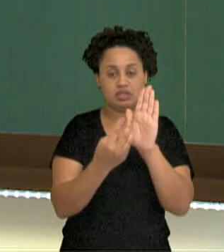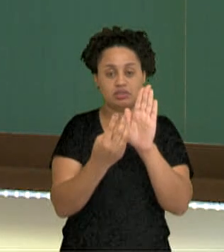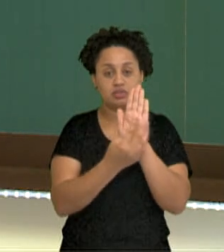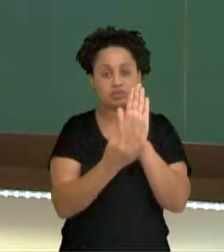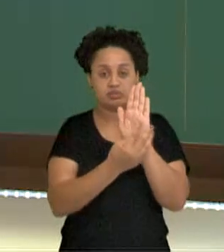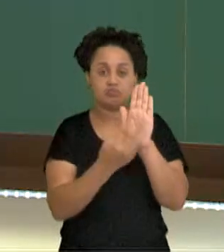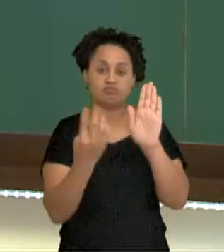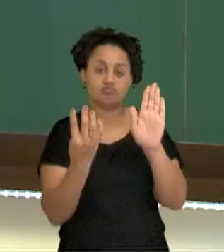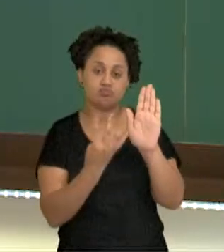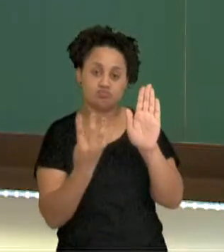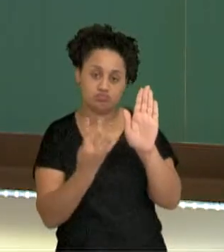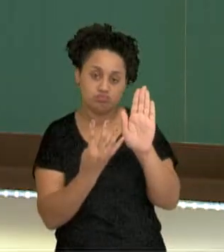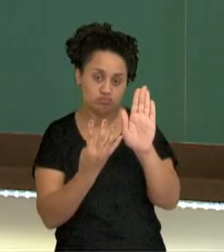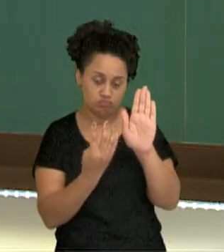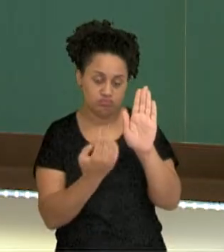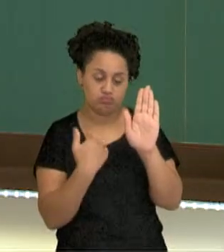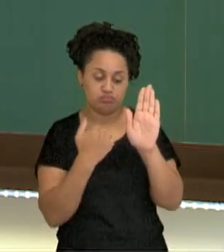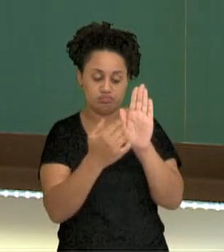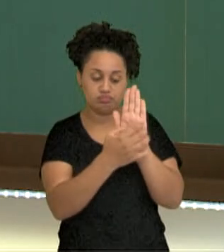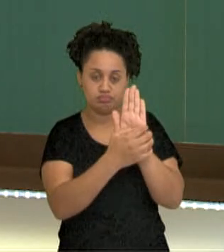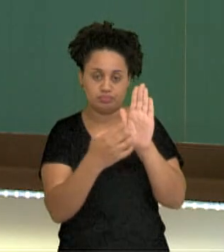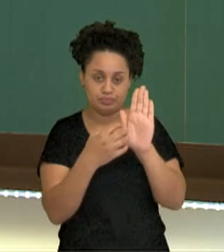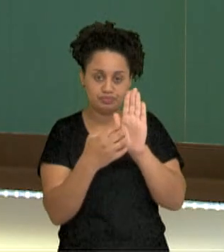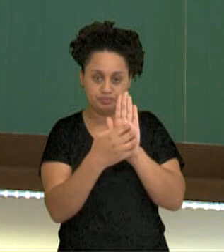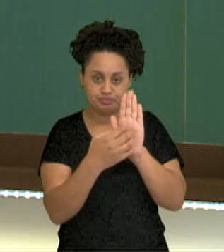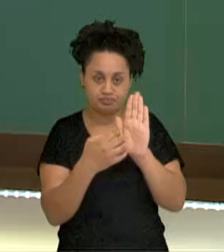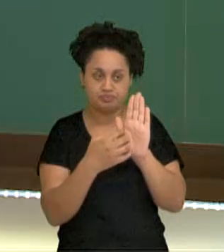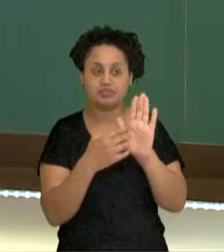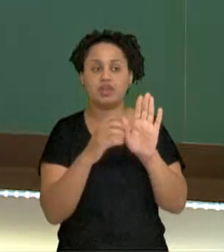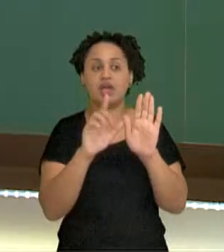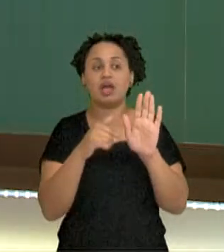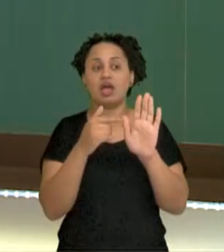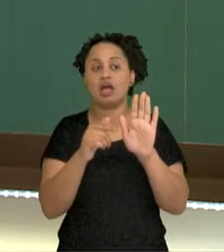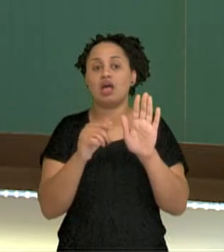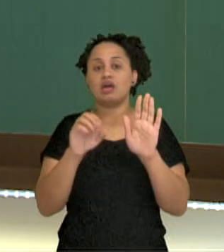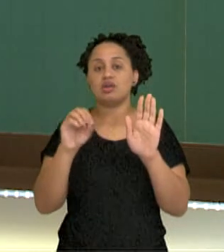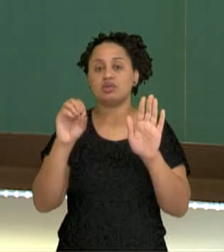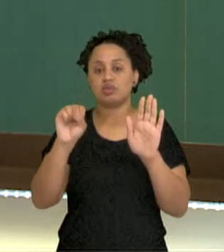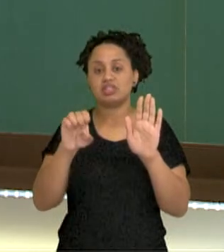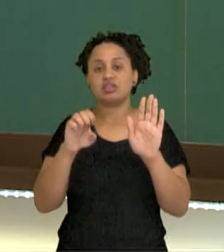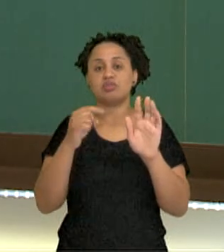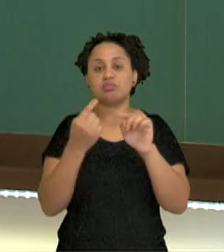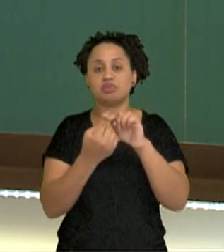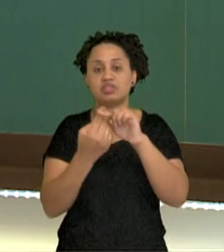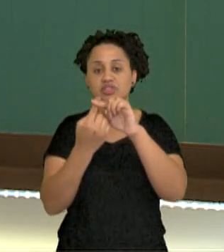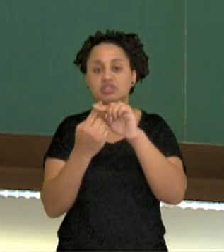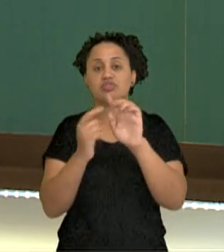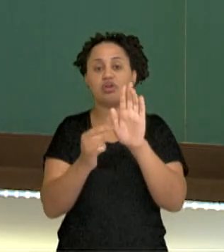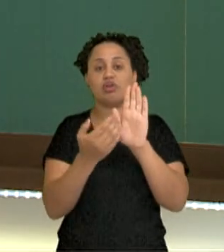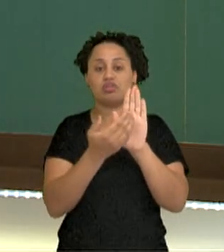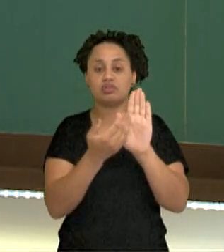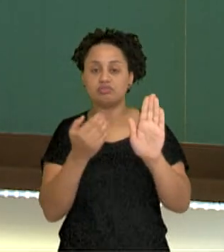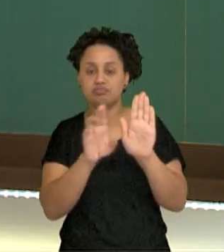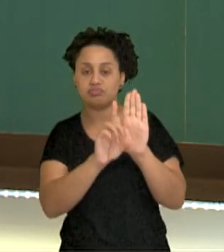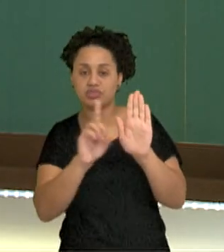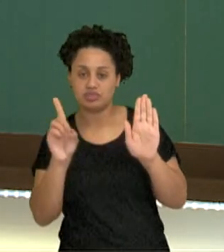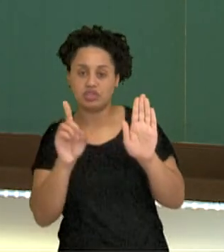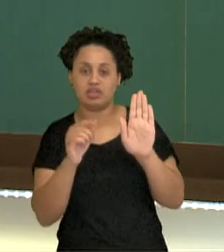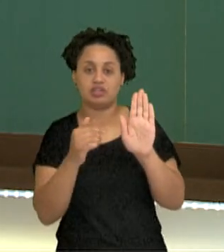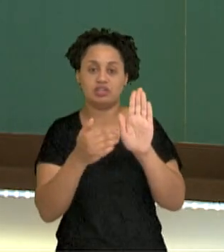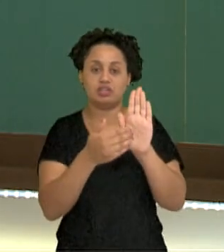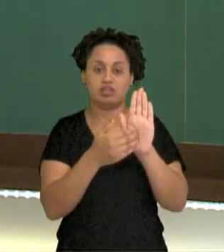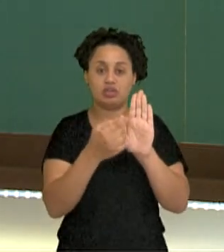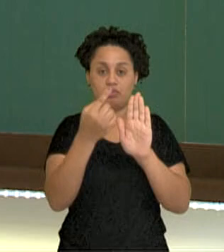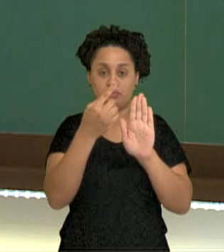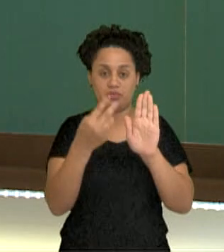segundo, ali o terceiro e o quarto quadrante. O cosseno é positivo somente à direita, então primeiro